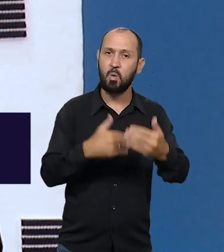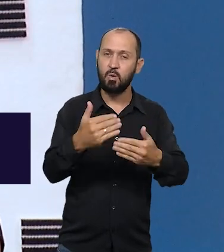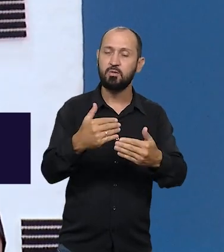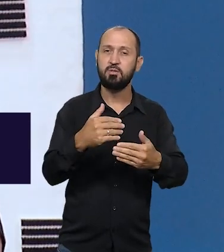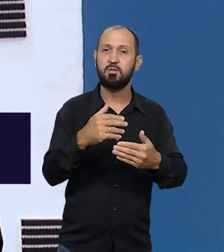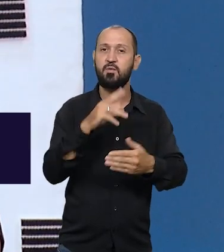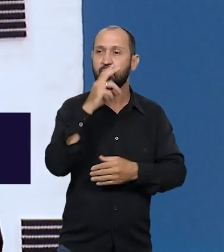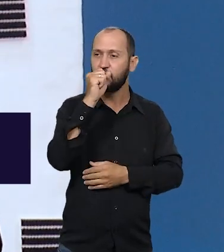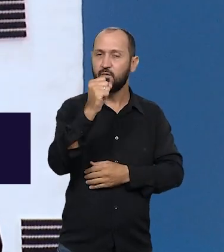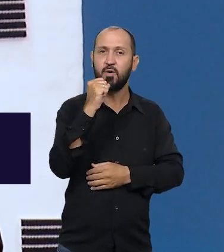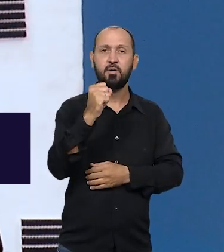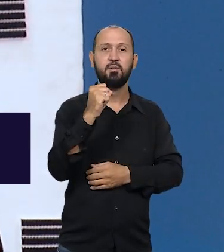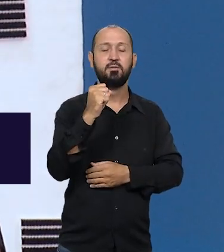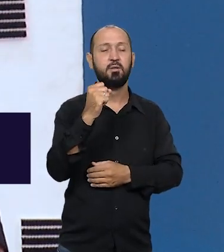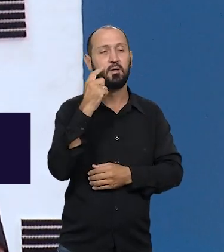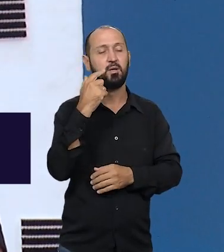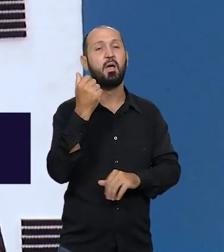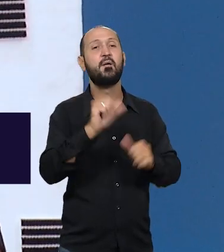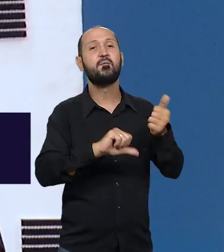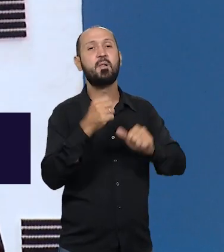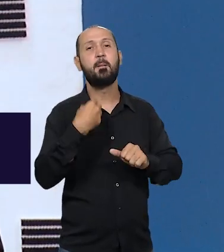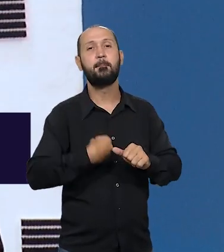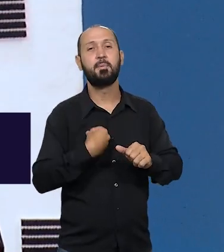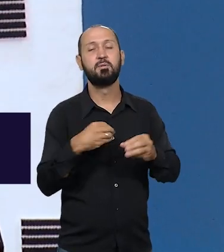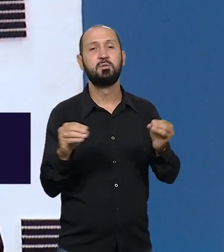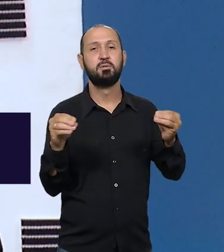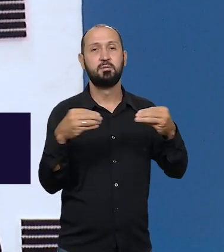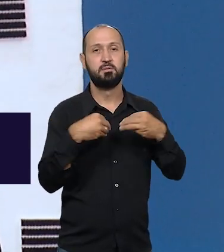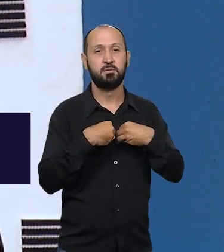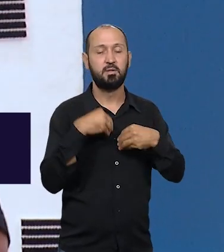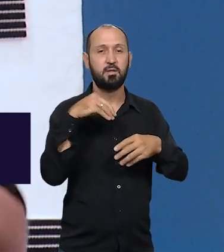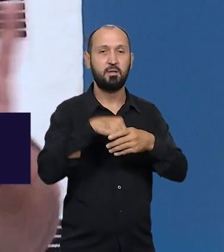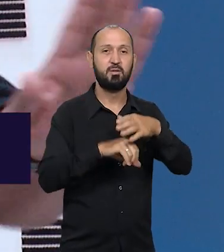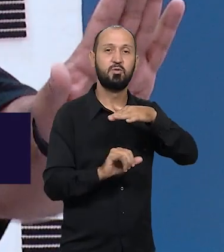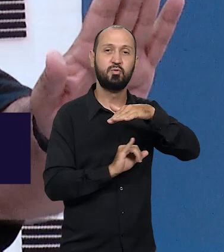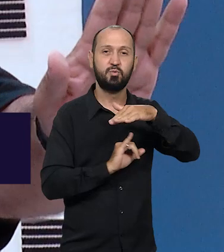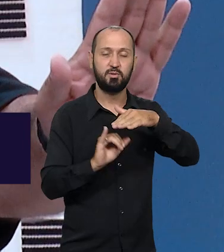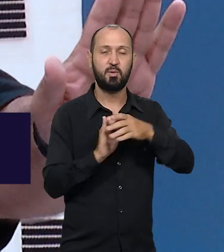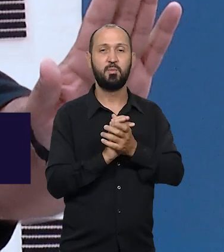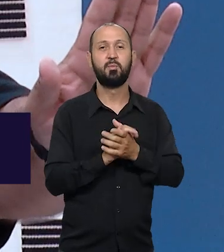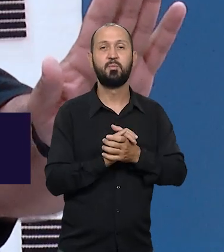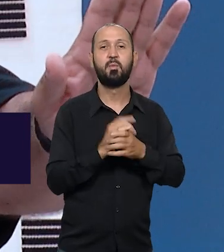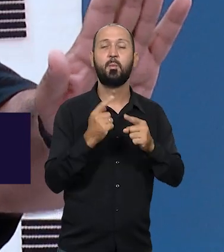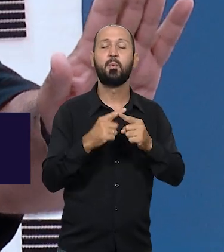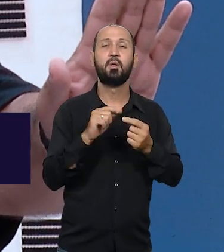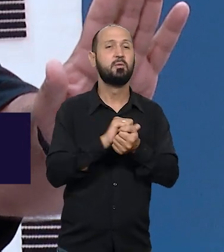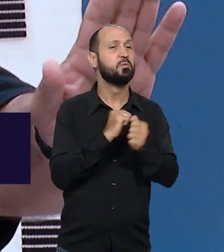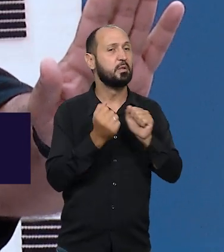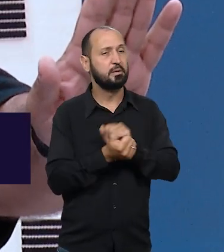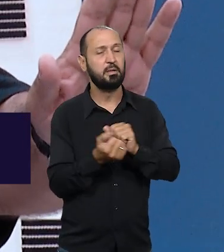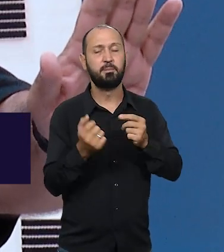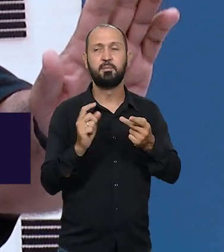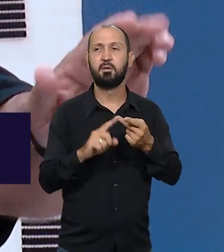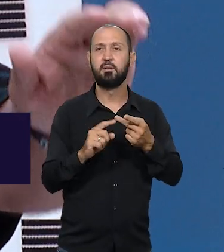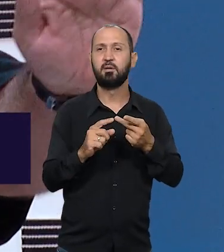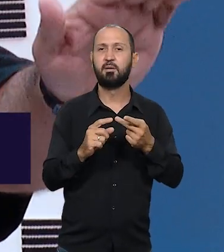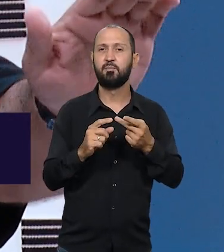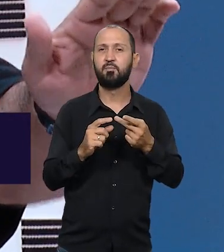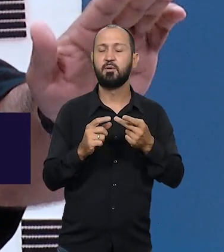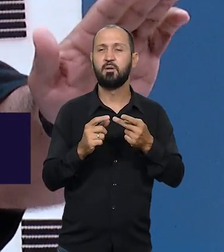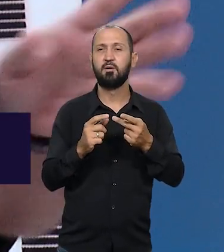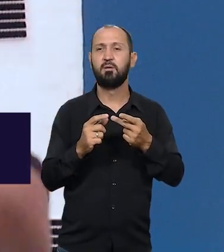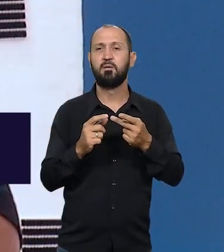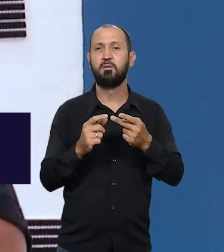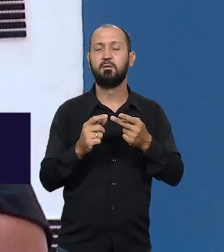e avaliar realmente a presença dos autistas nessas instituições. Porque muitos deles não se adaptam a processos aí dos